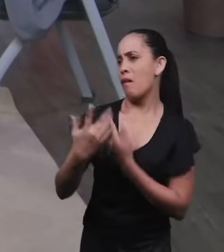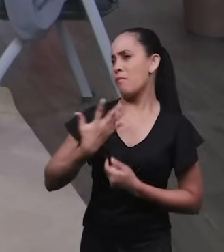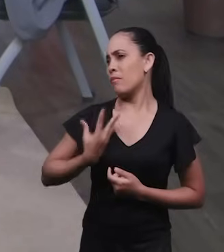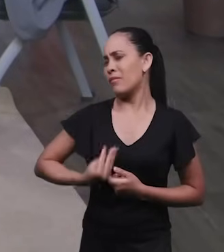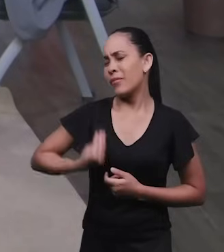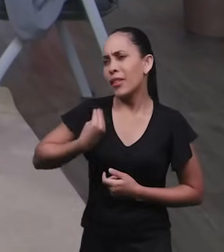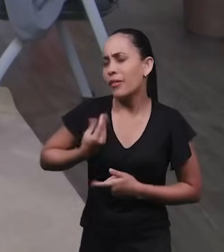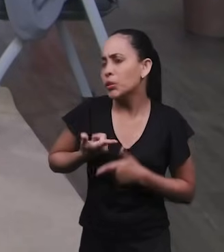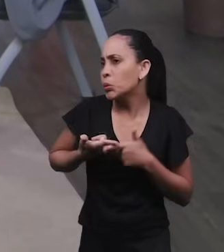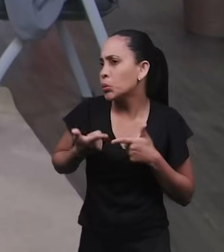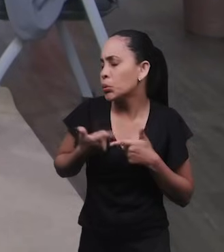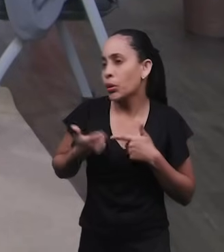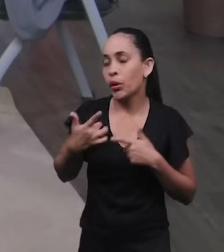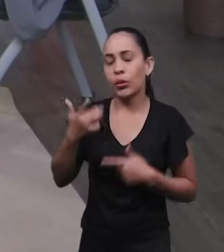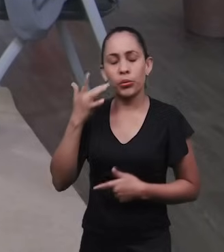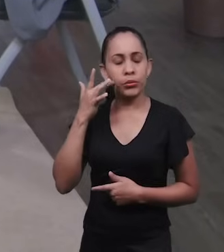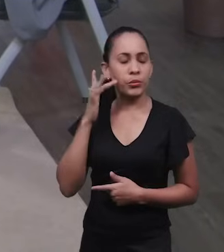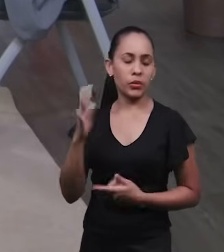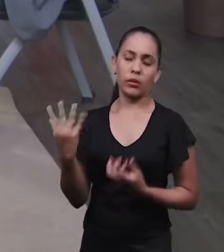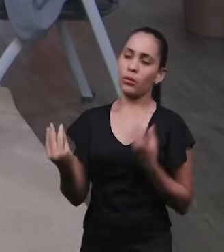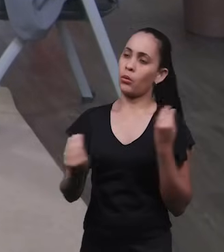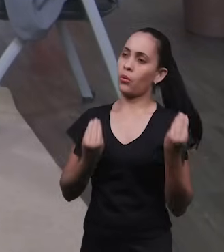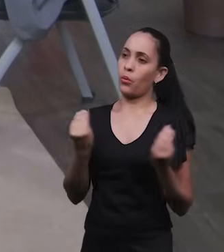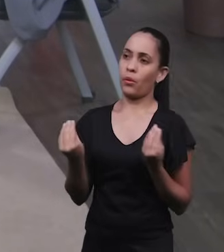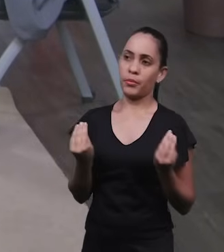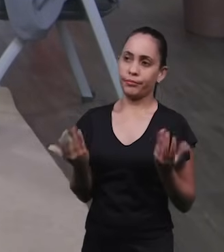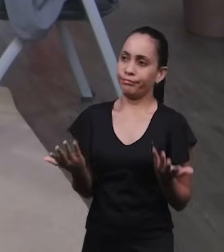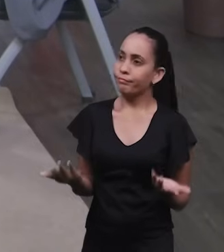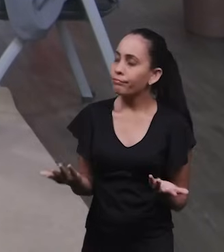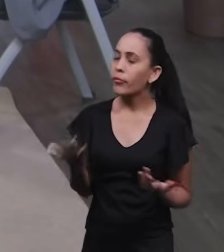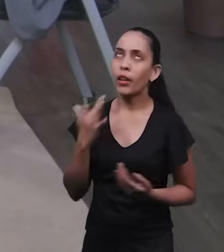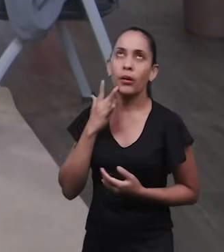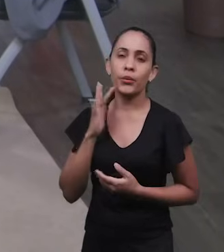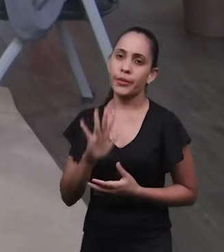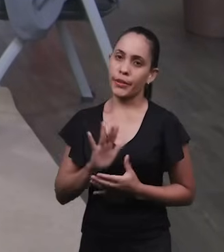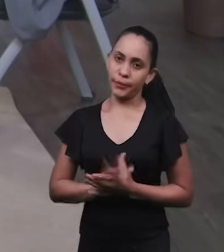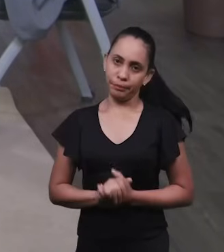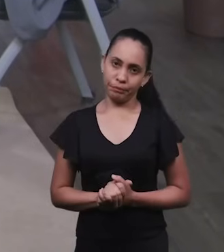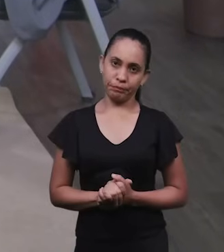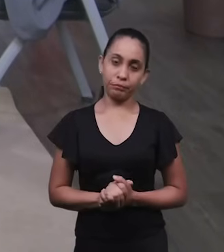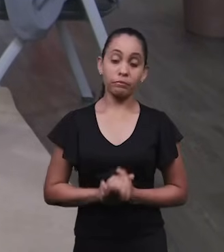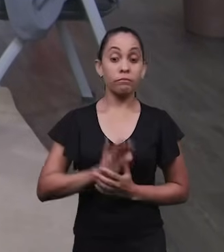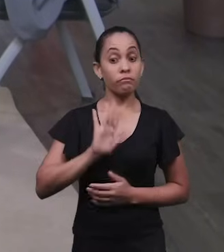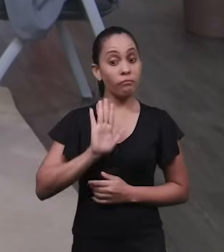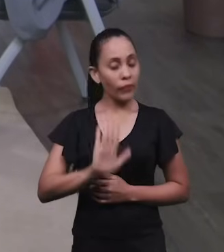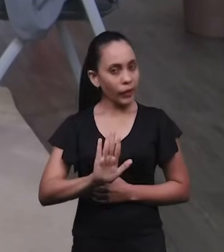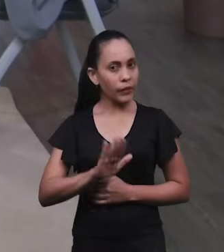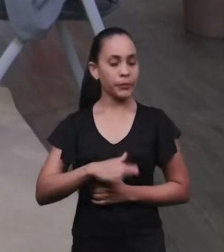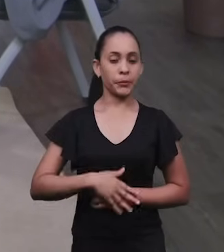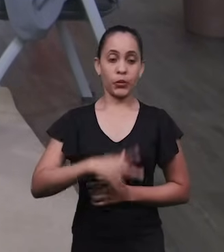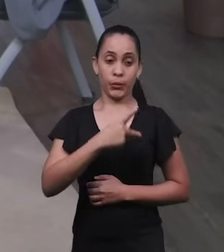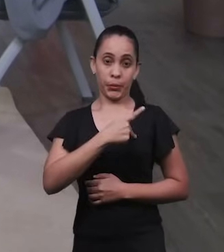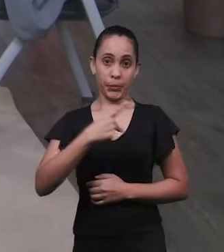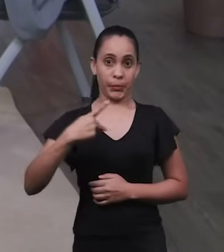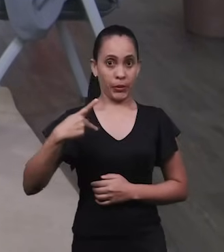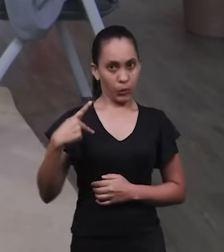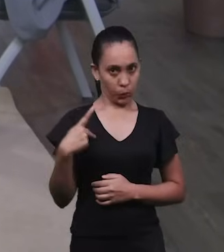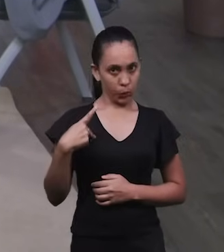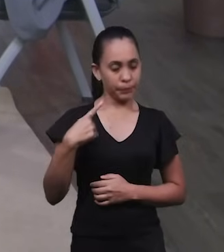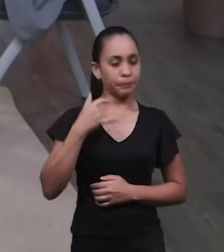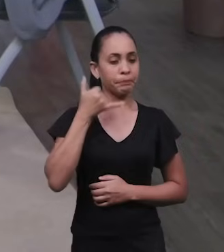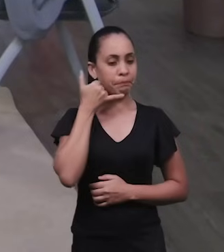que ele estava vivendo. E ele não sabia como resolver essa questão. Aí o pastor